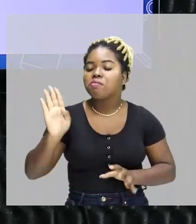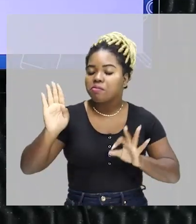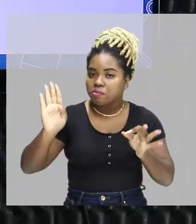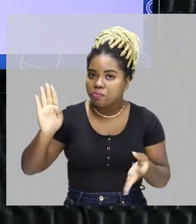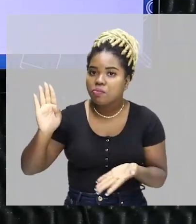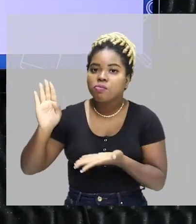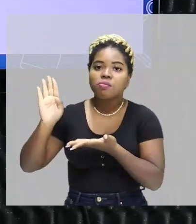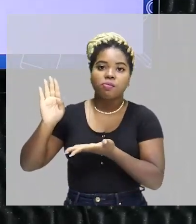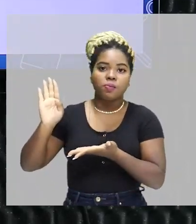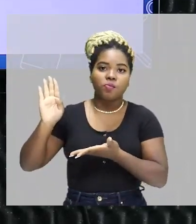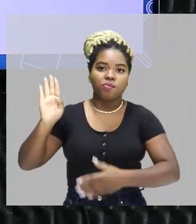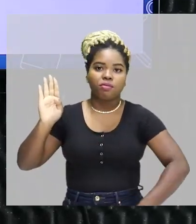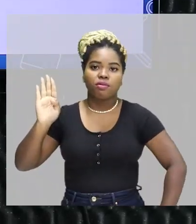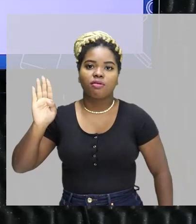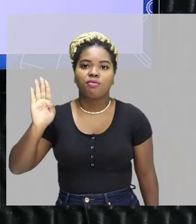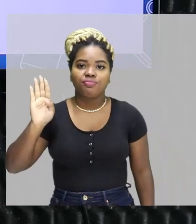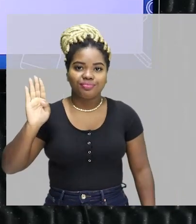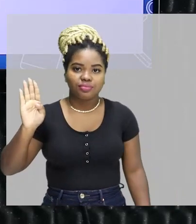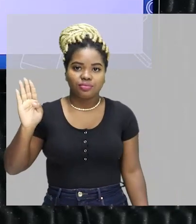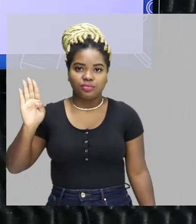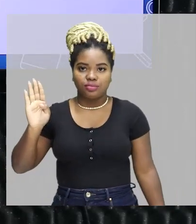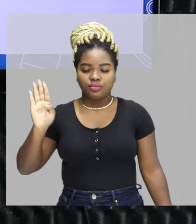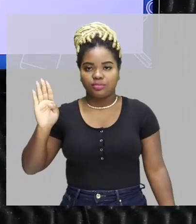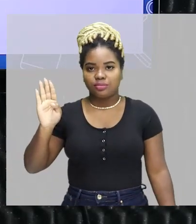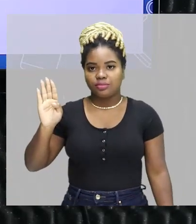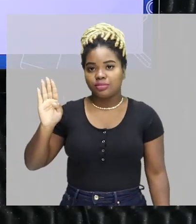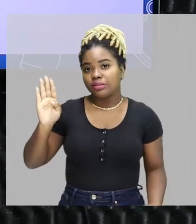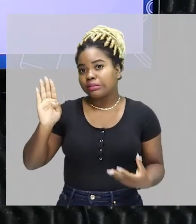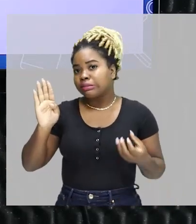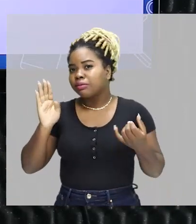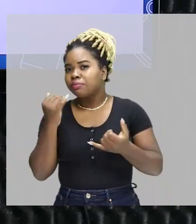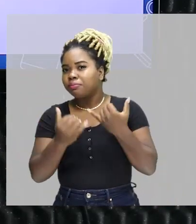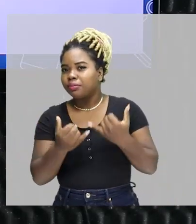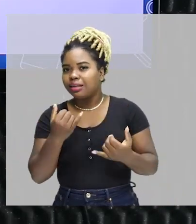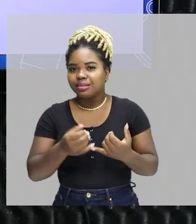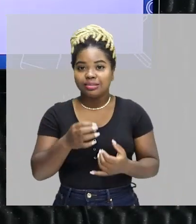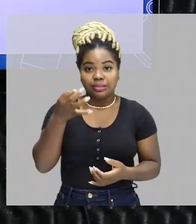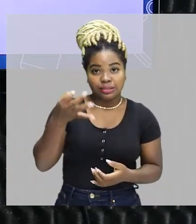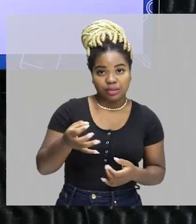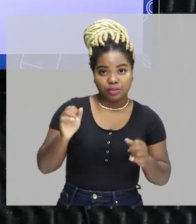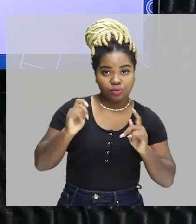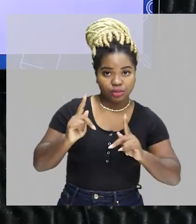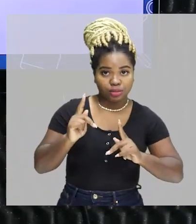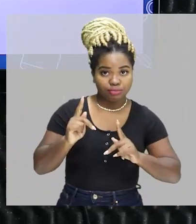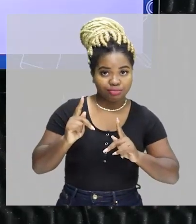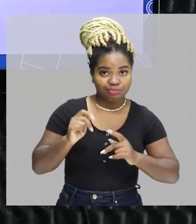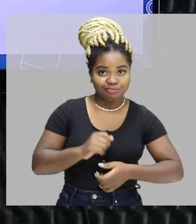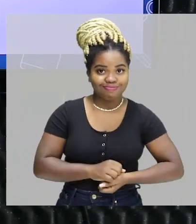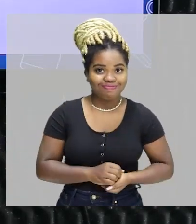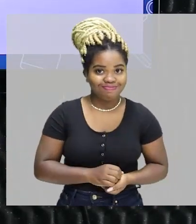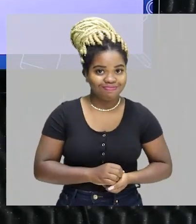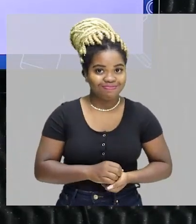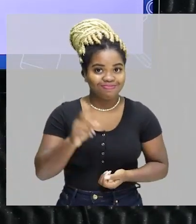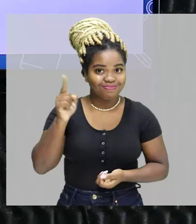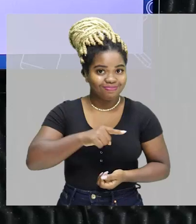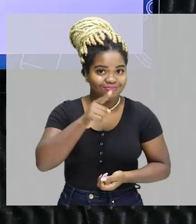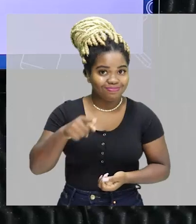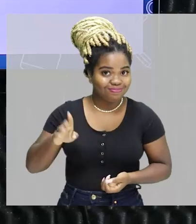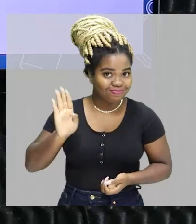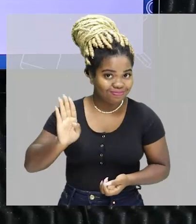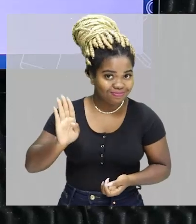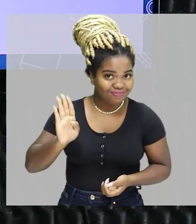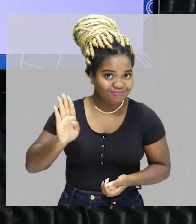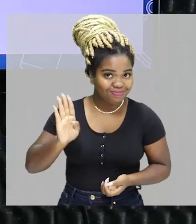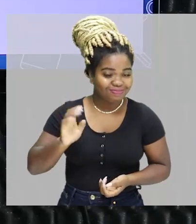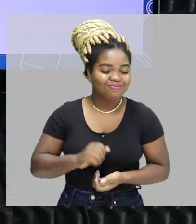B. A letra B é a sugestão de resposta mais aprazível para a gente dentro deste processo. Pegou? Legal? Vamos?